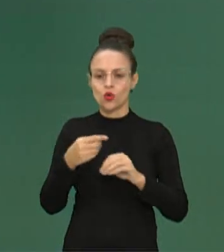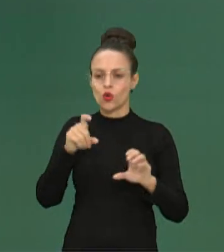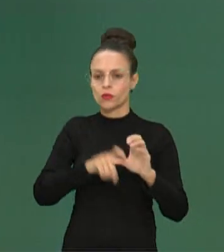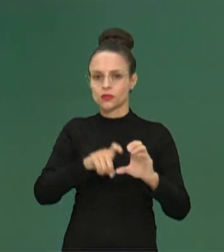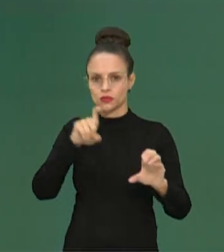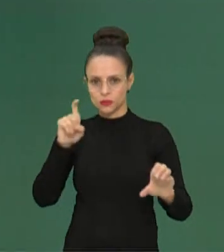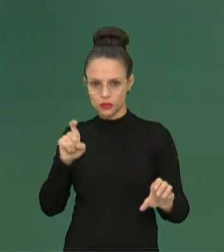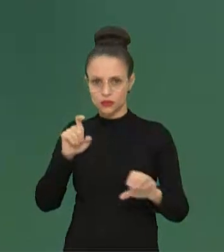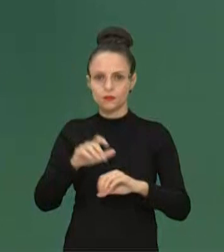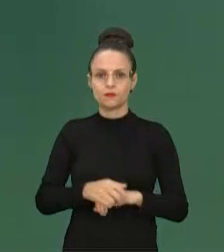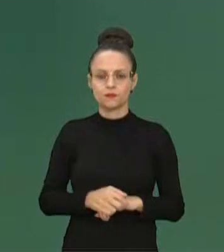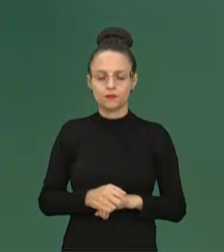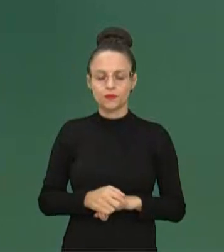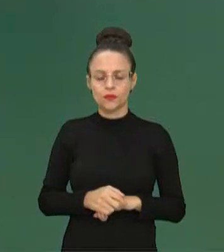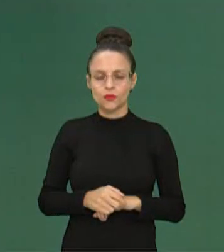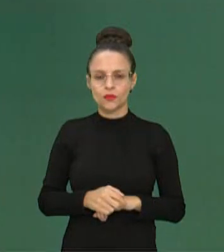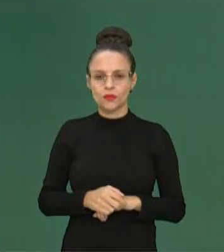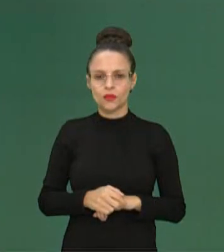divisão.